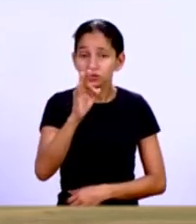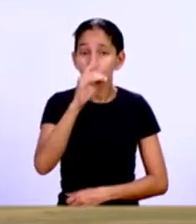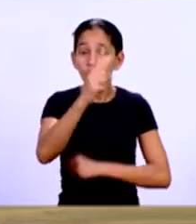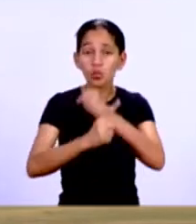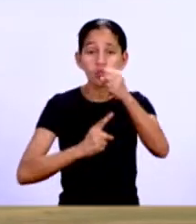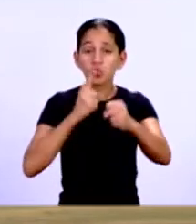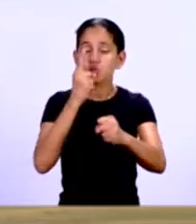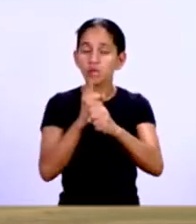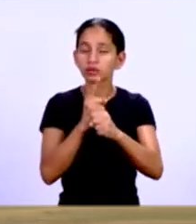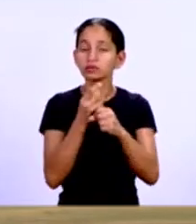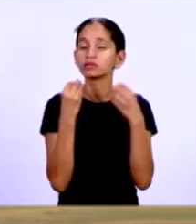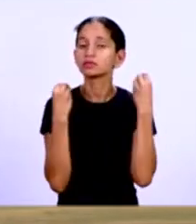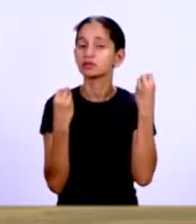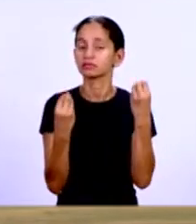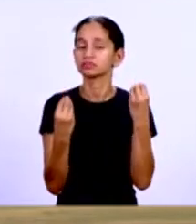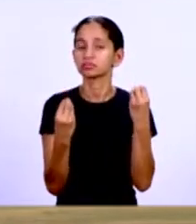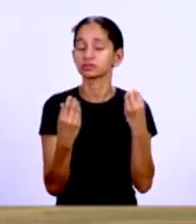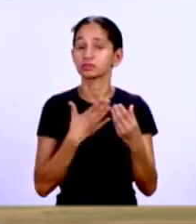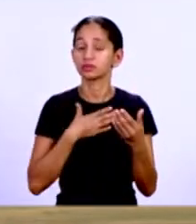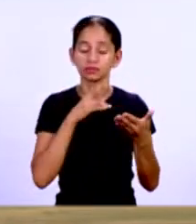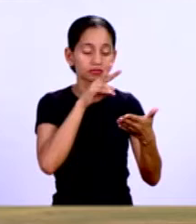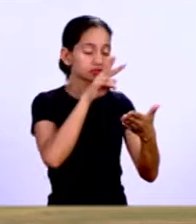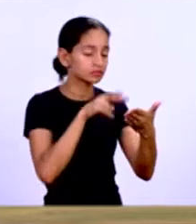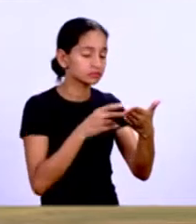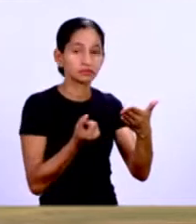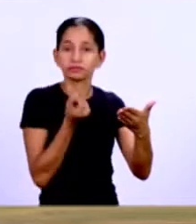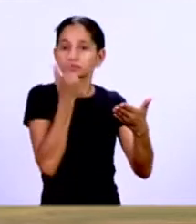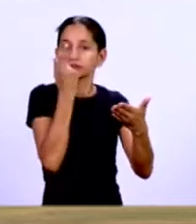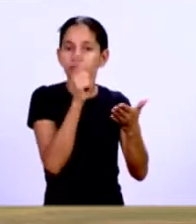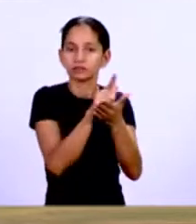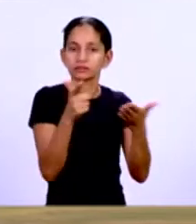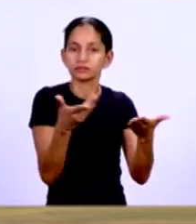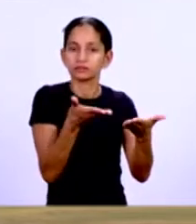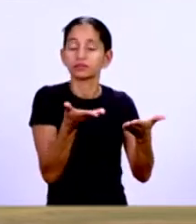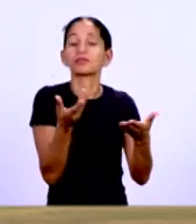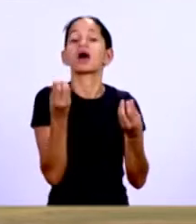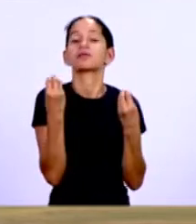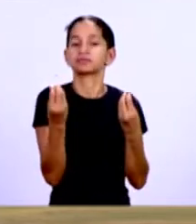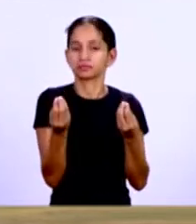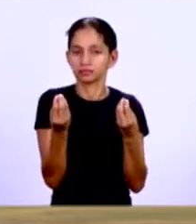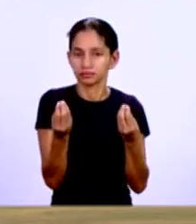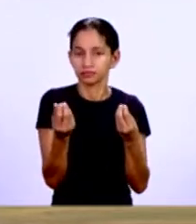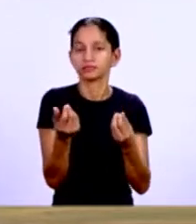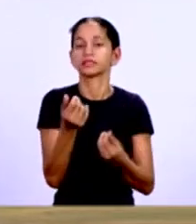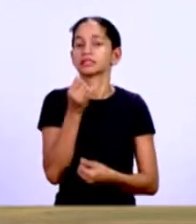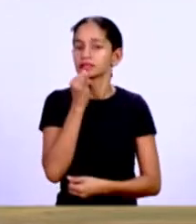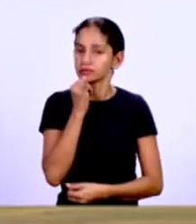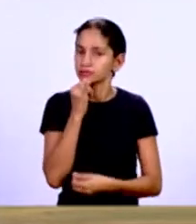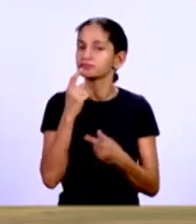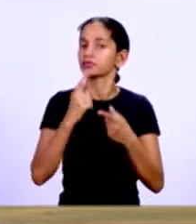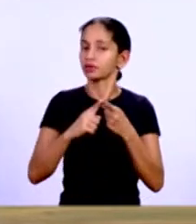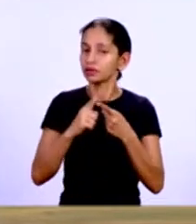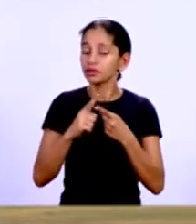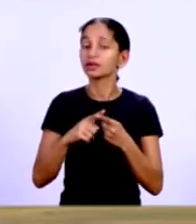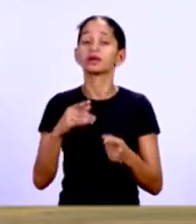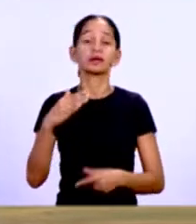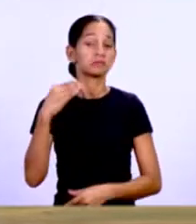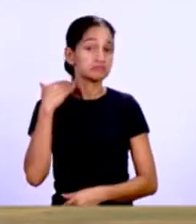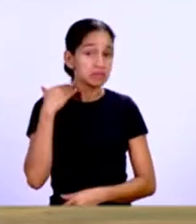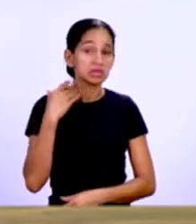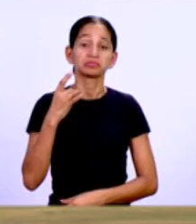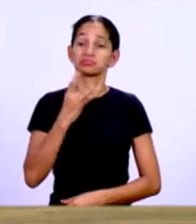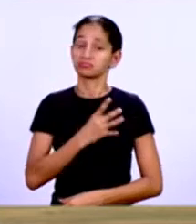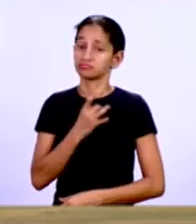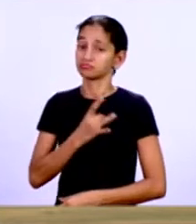tinha sido atingido antes no Brasil. Ou seja, os bancos eles estão vendo que o